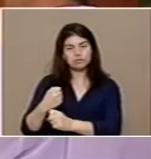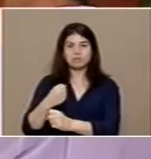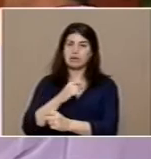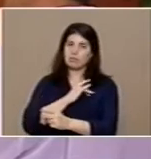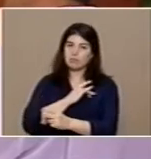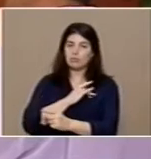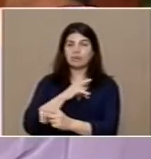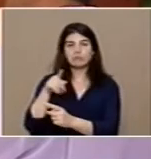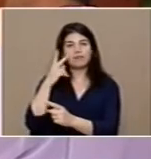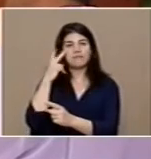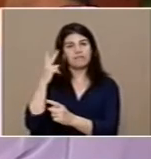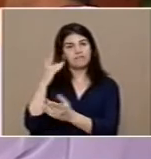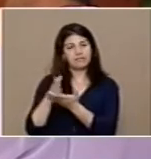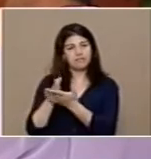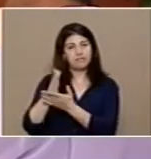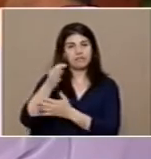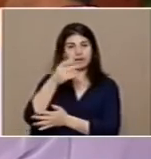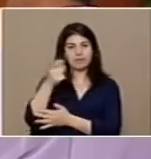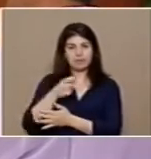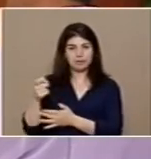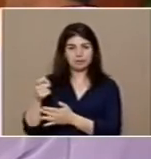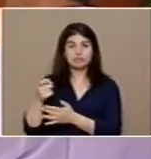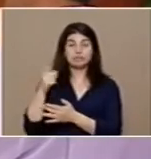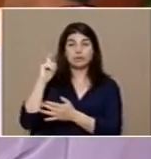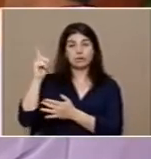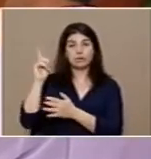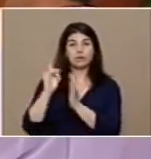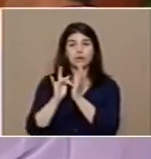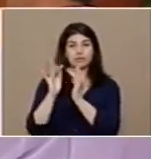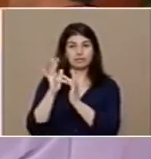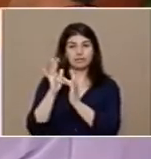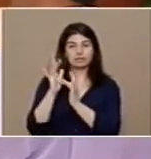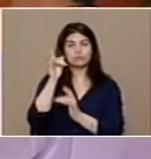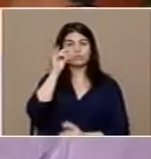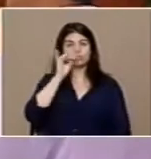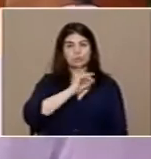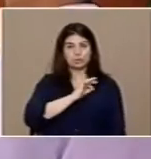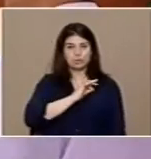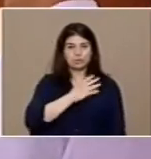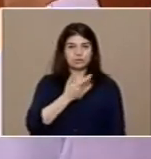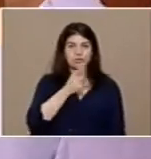paz para serem chamados vossos filhos por Cristo nosso Senhor